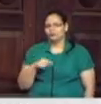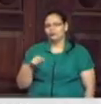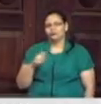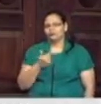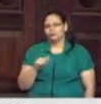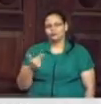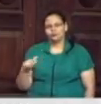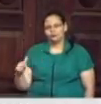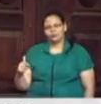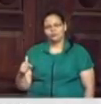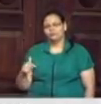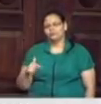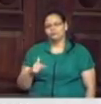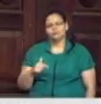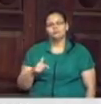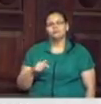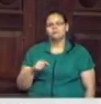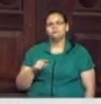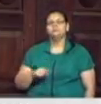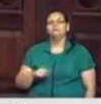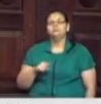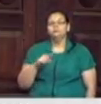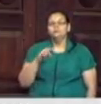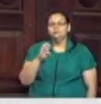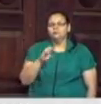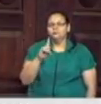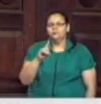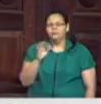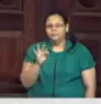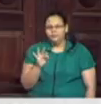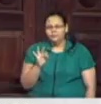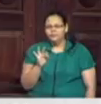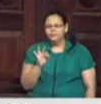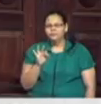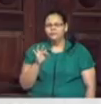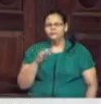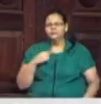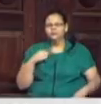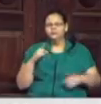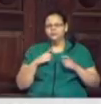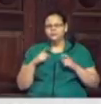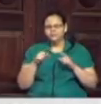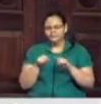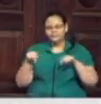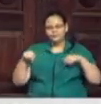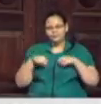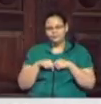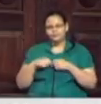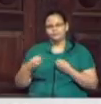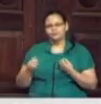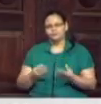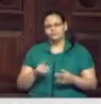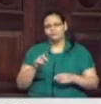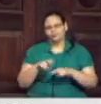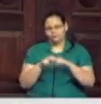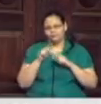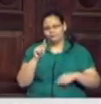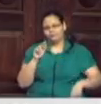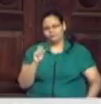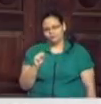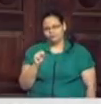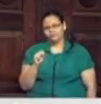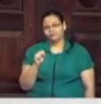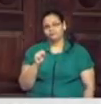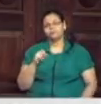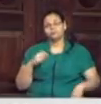tivemos a termoelétrica da EDF, chegamos a ter também uma área cedida para El Paso e nada, por conta do gás. E aí a